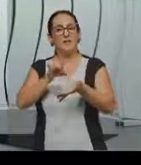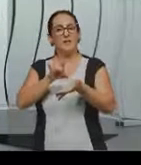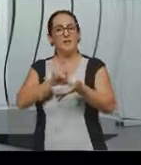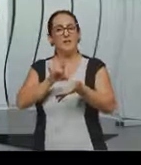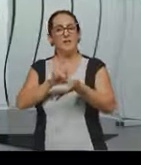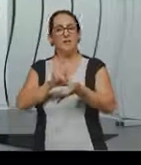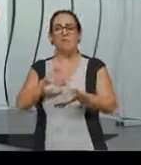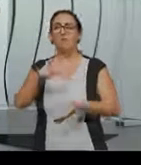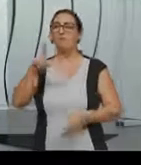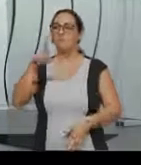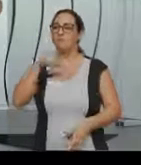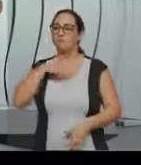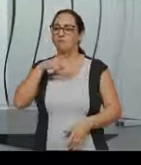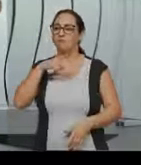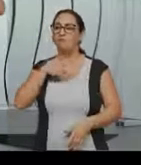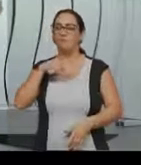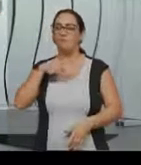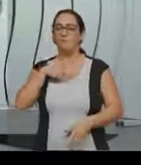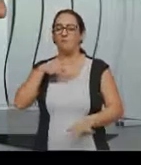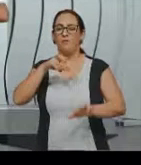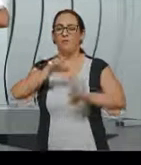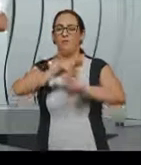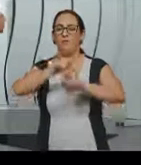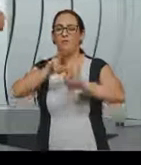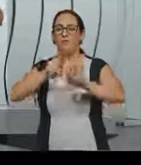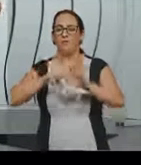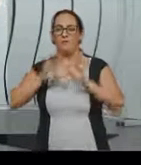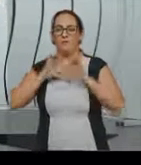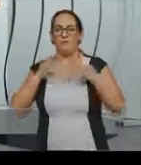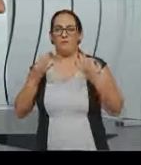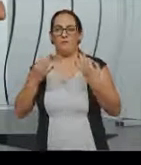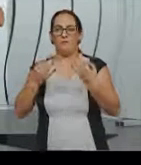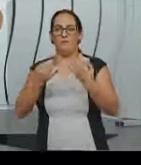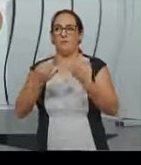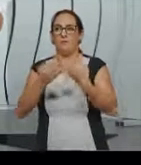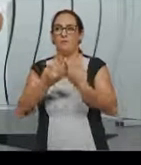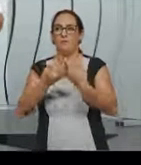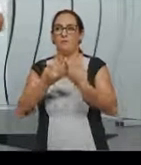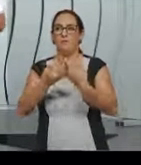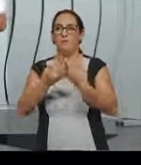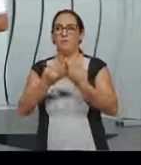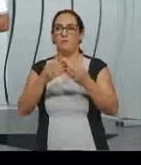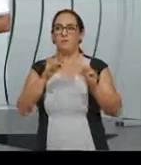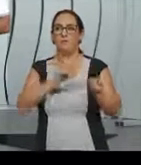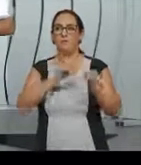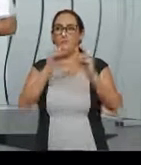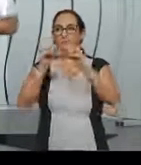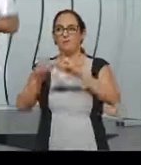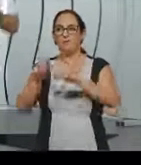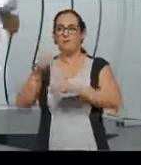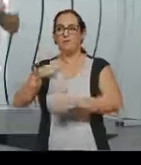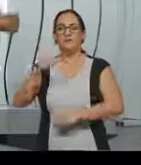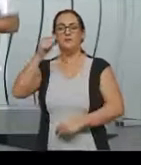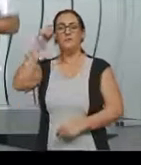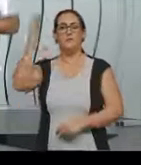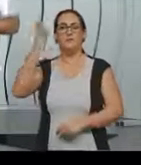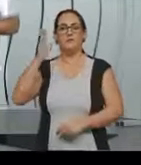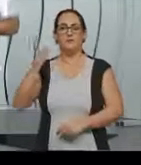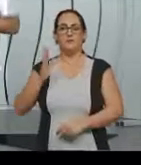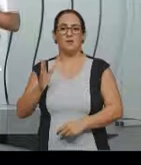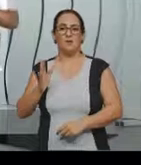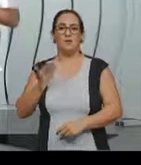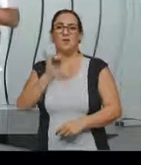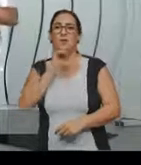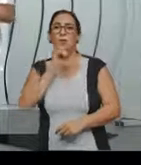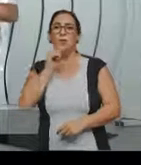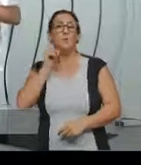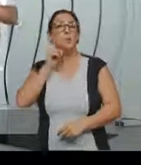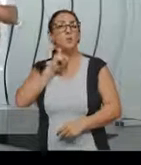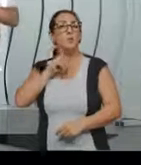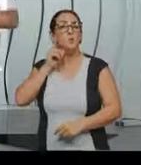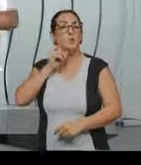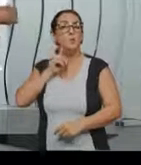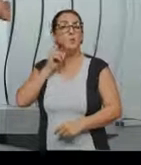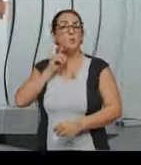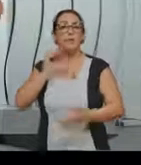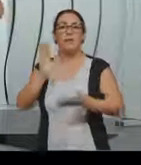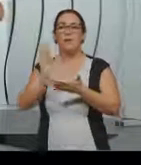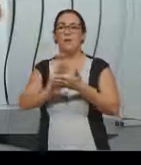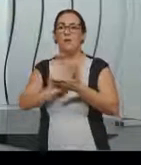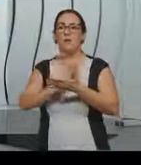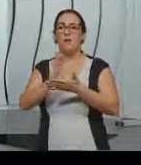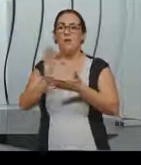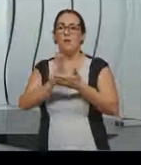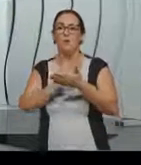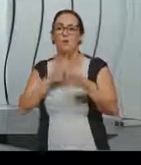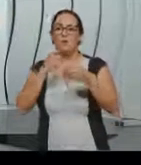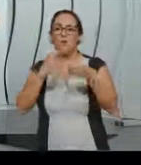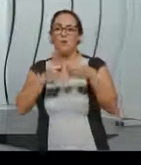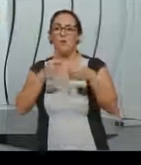que existem várias famílias do Haiti que têm se deslocado para o Brasil. Minas, por exemplo, em algumas cidades do interior mineiro já é